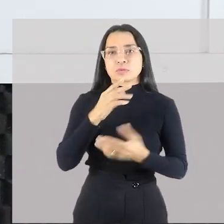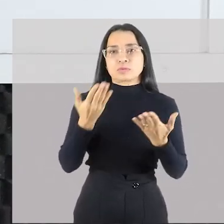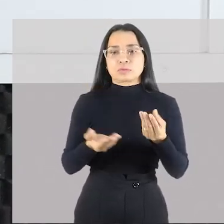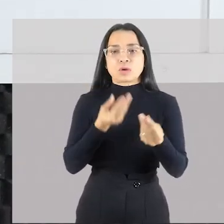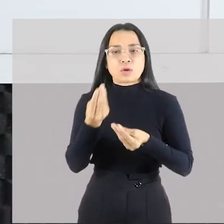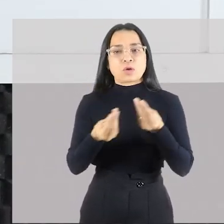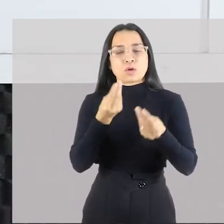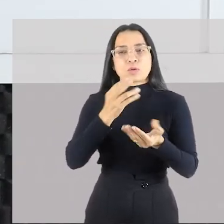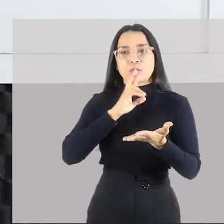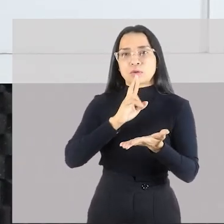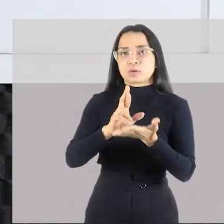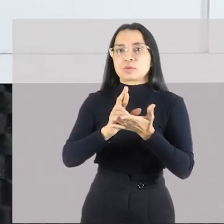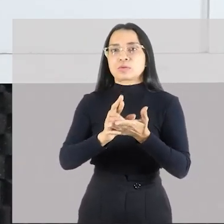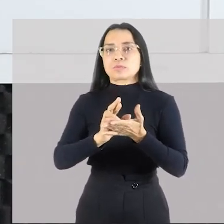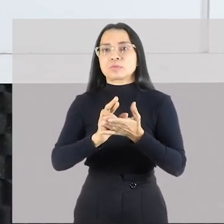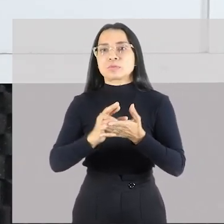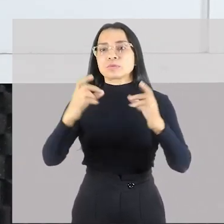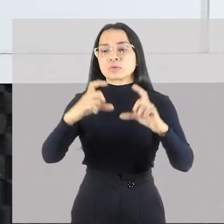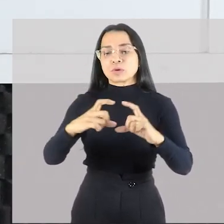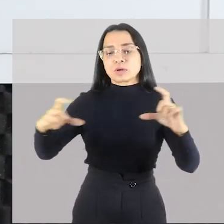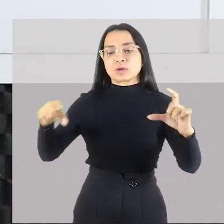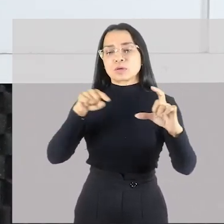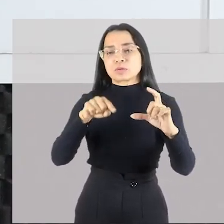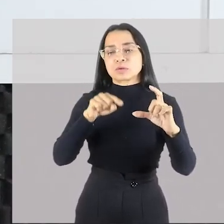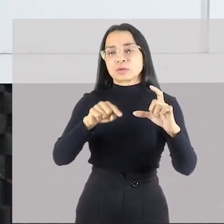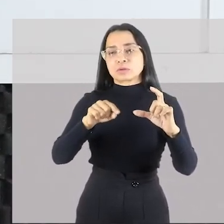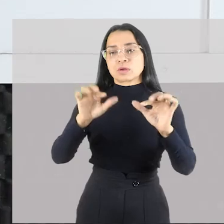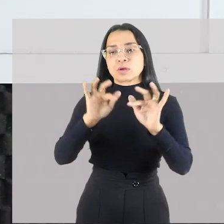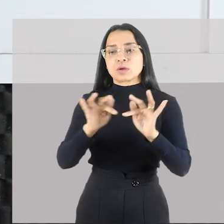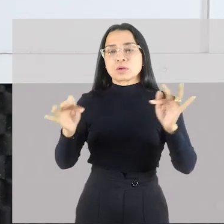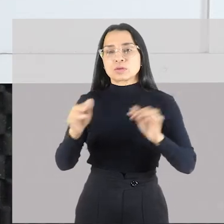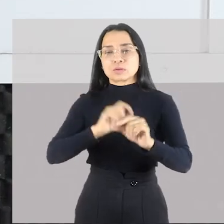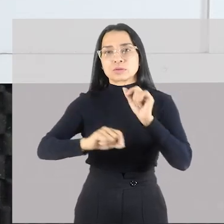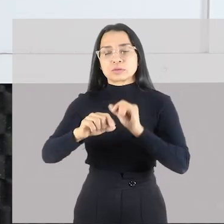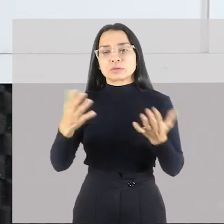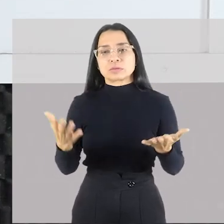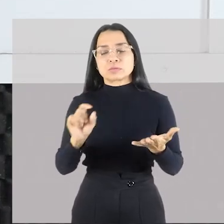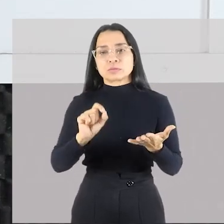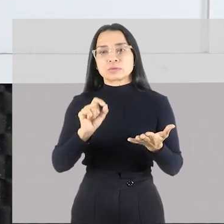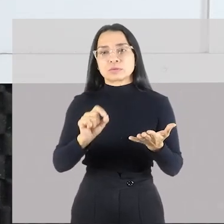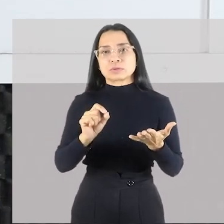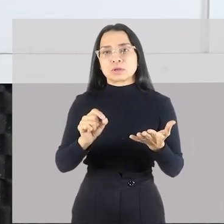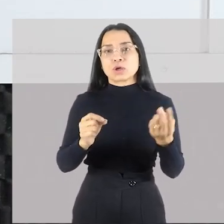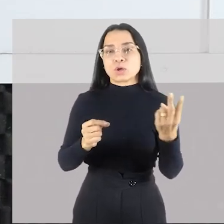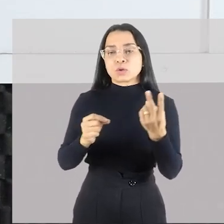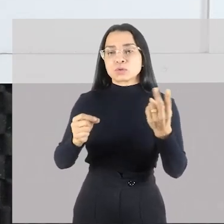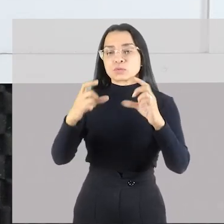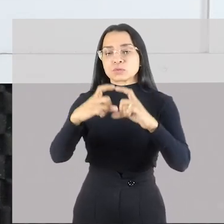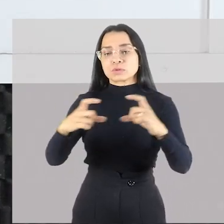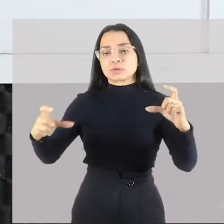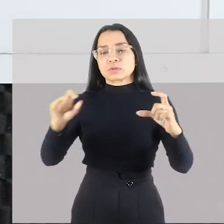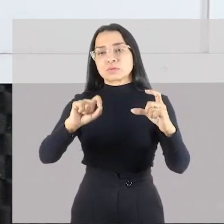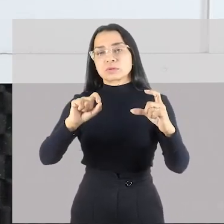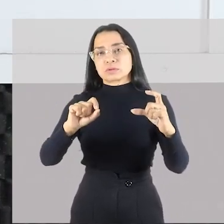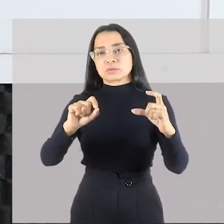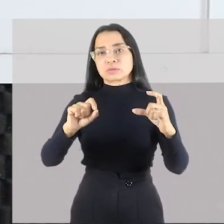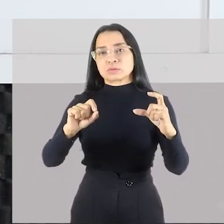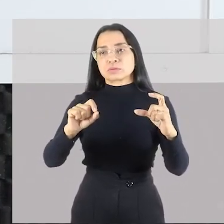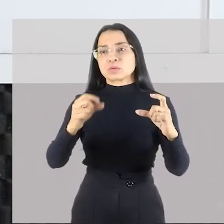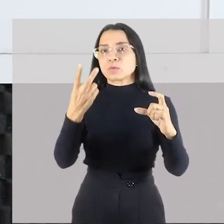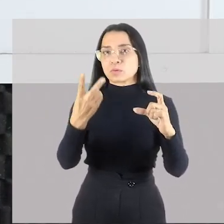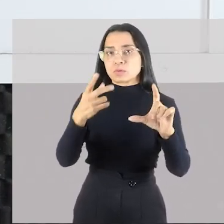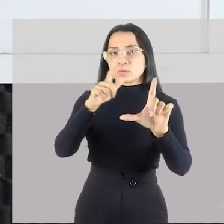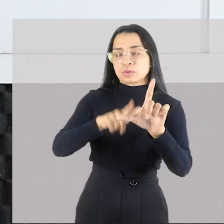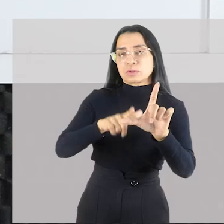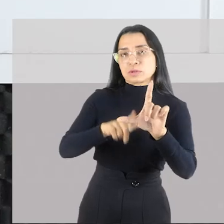se resolve uma equação, um sistema mais simples, né? Que é o sistema de 2 equações com 2 incógnitas, né?